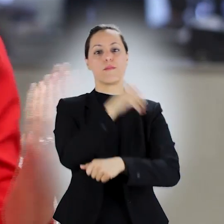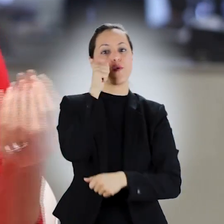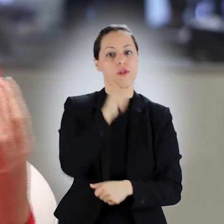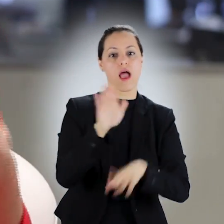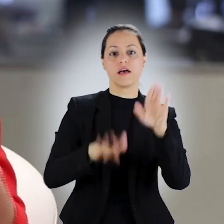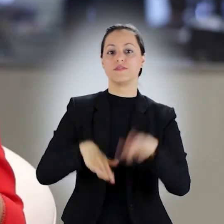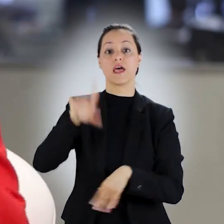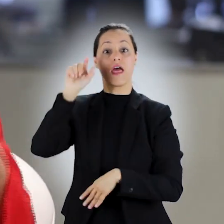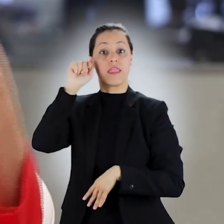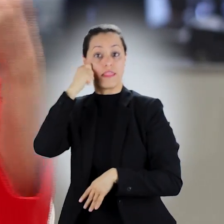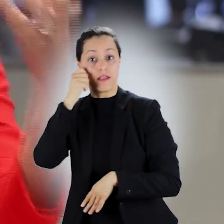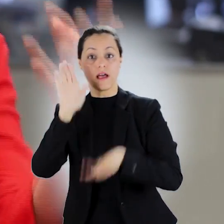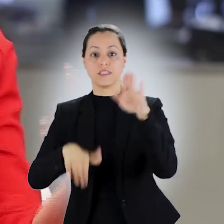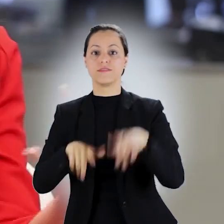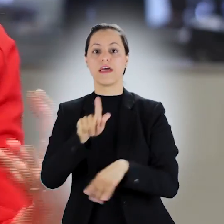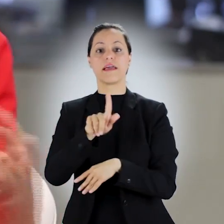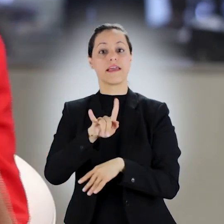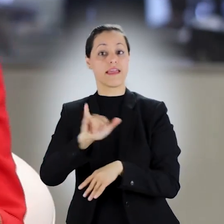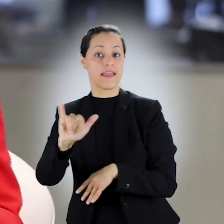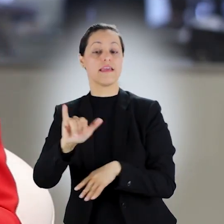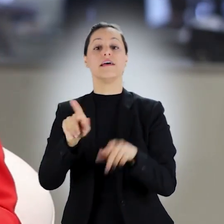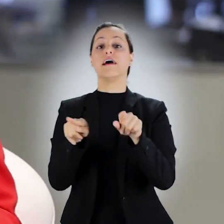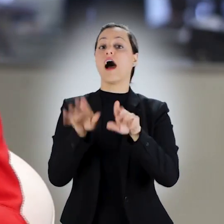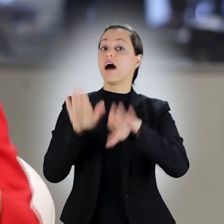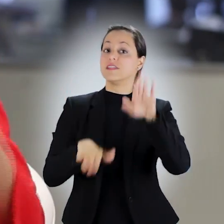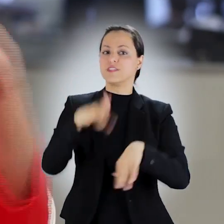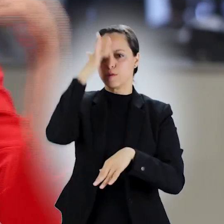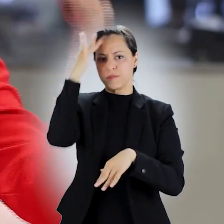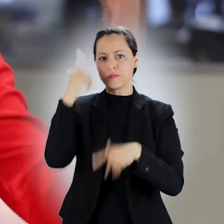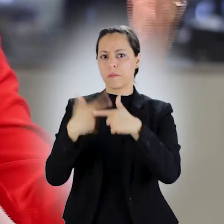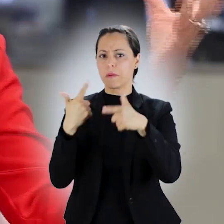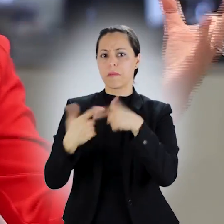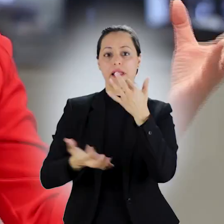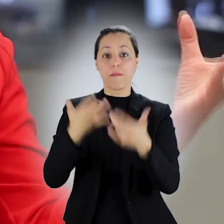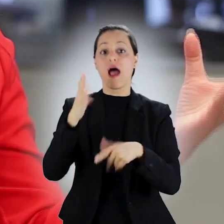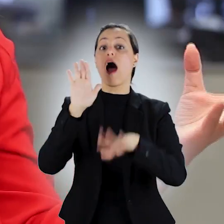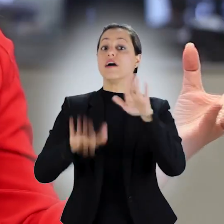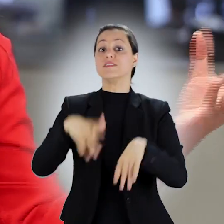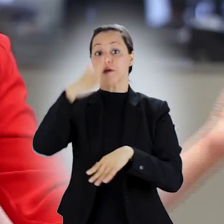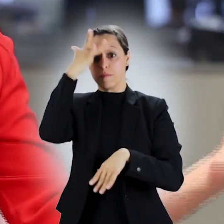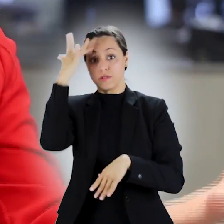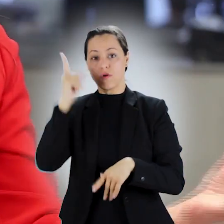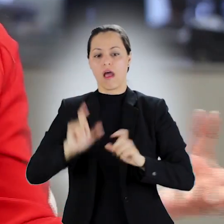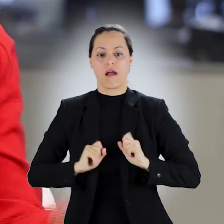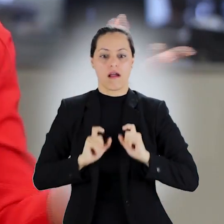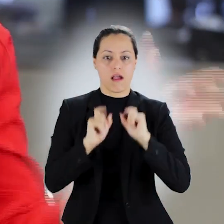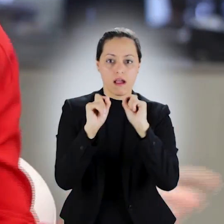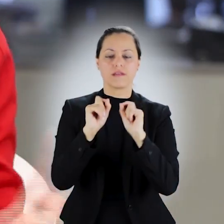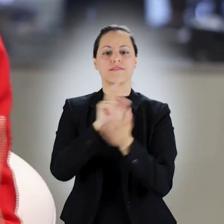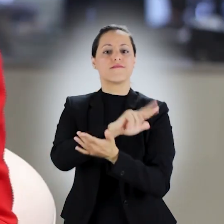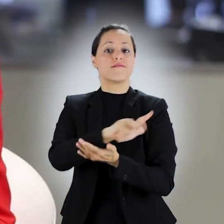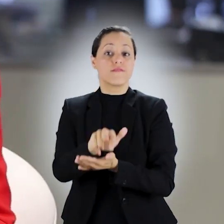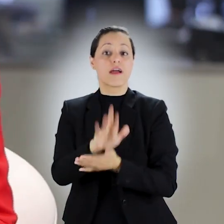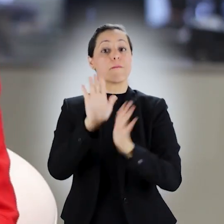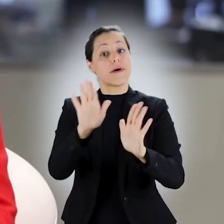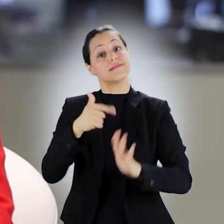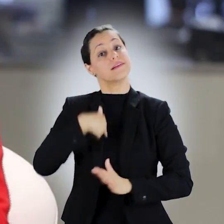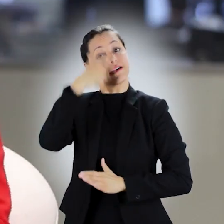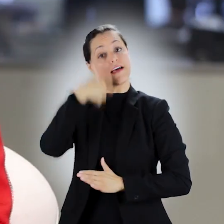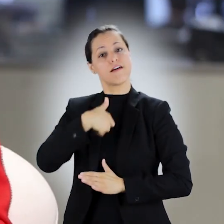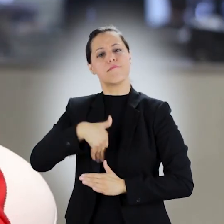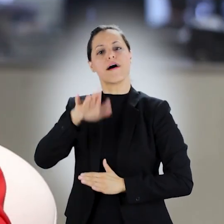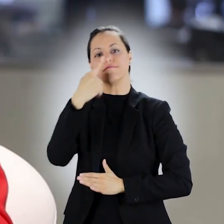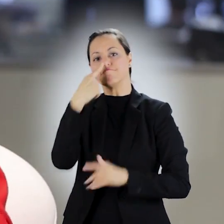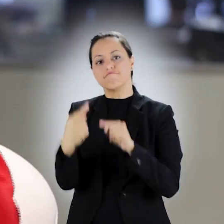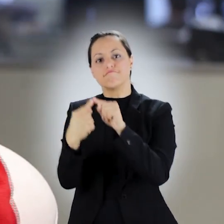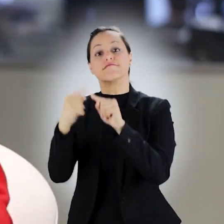feminina, a causa dos negros, a causa dos gays, a causa dos queimados, a causa das pessoas doentes com câncer, por exemplo, e eu